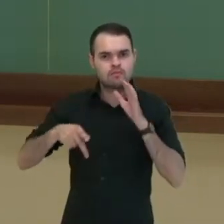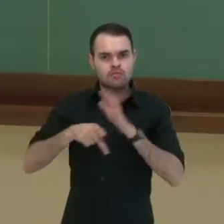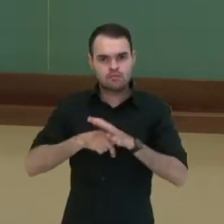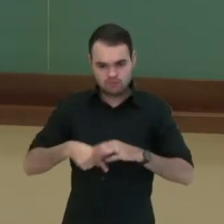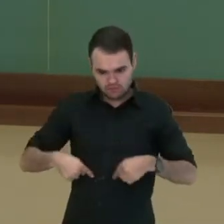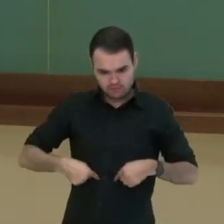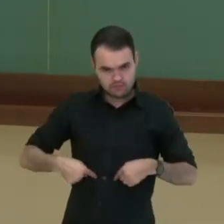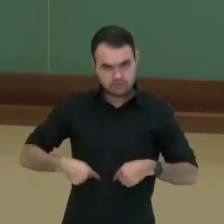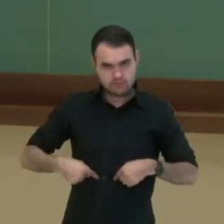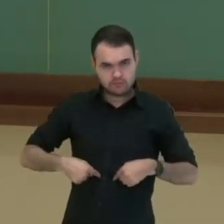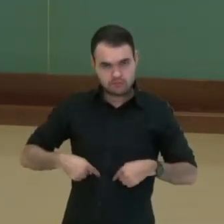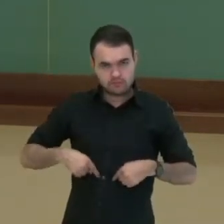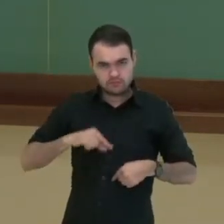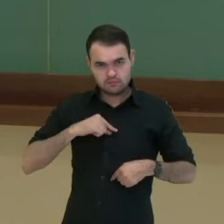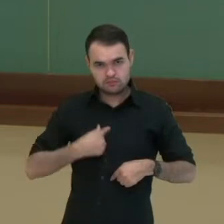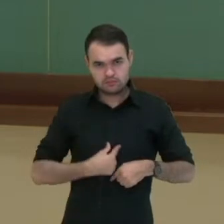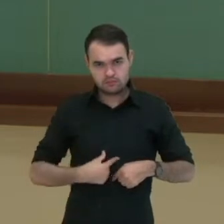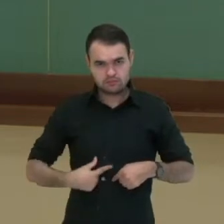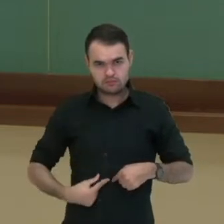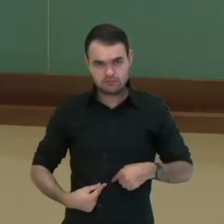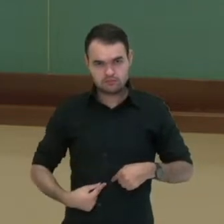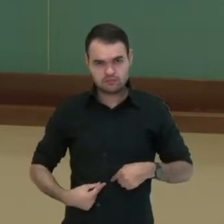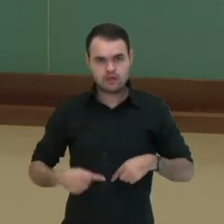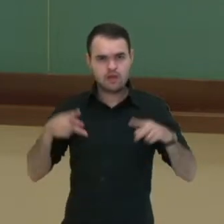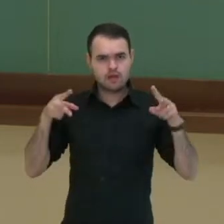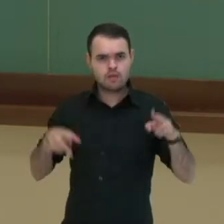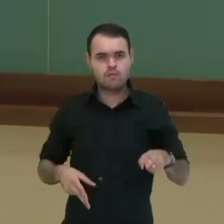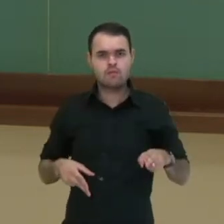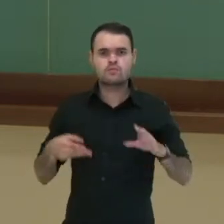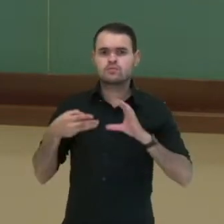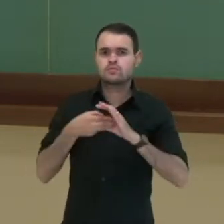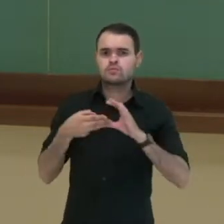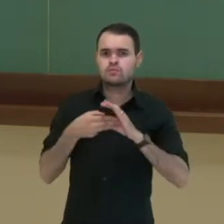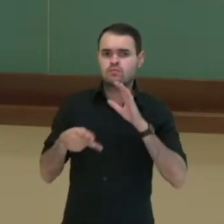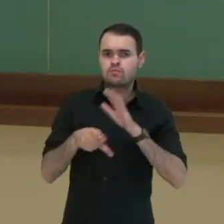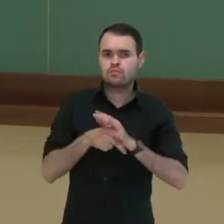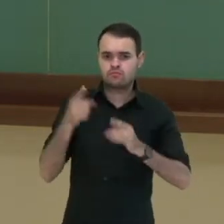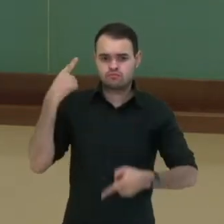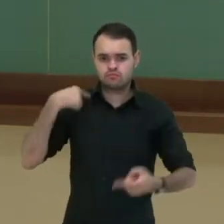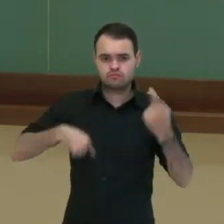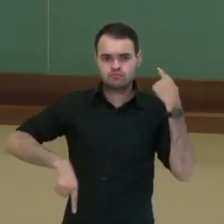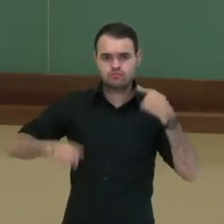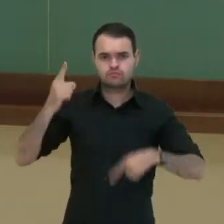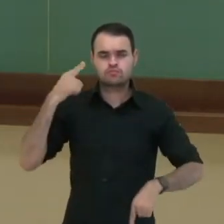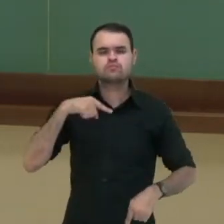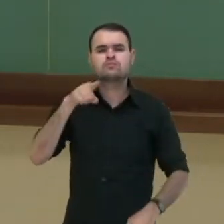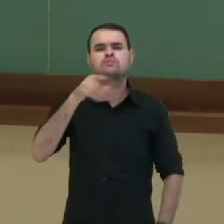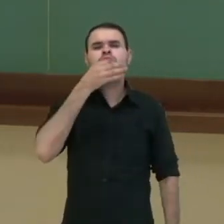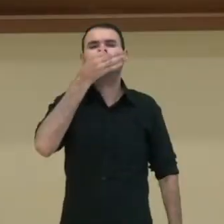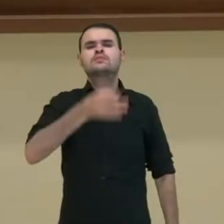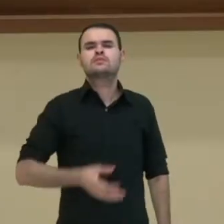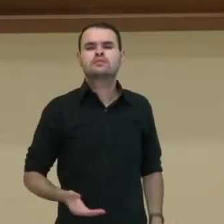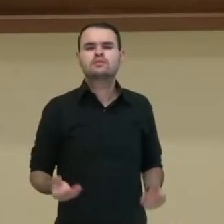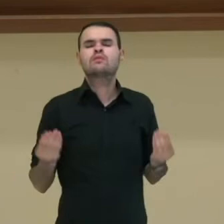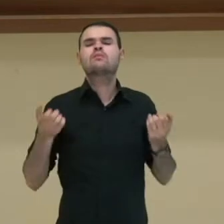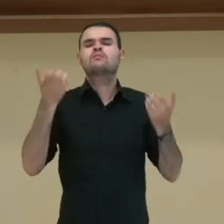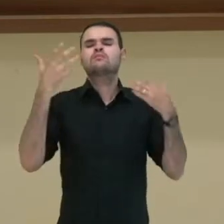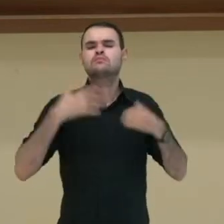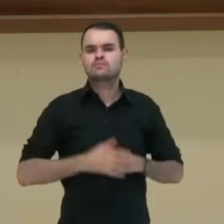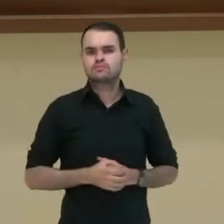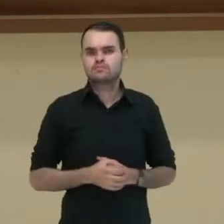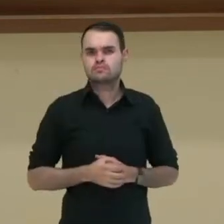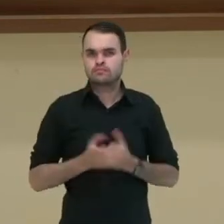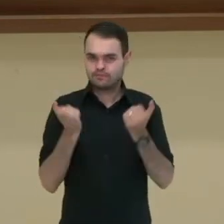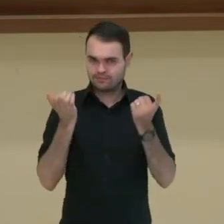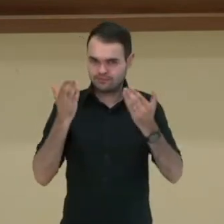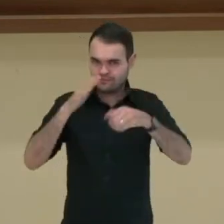digestório? Será que as células do sistema digestório são iguais às células do sistema circulatório? O que você acha? Conta para mim. Eu vou dar